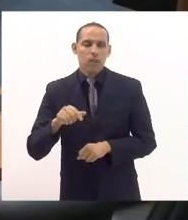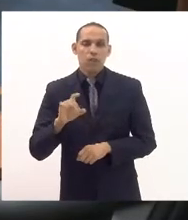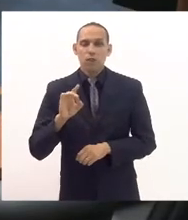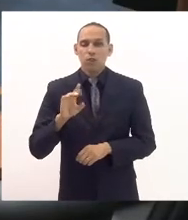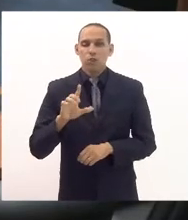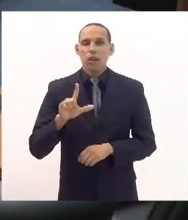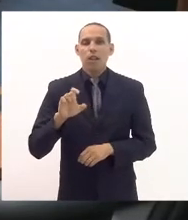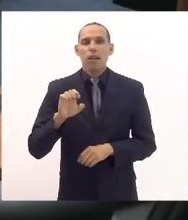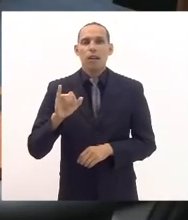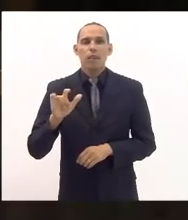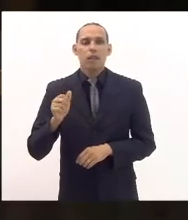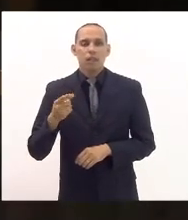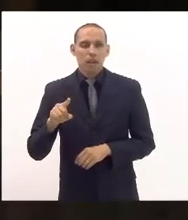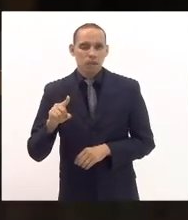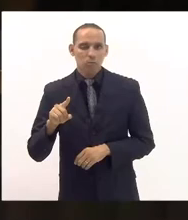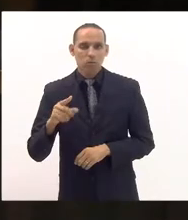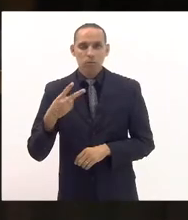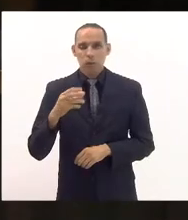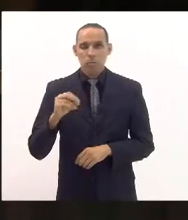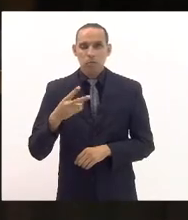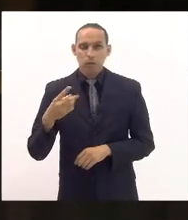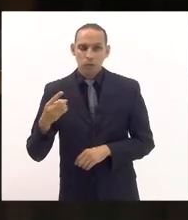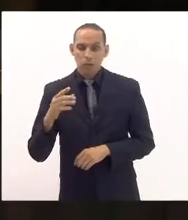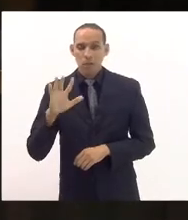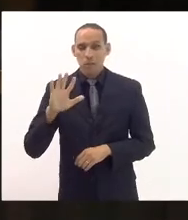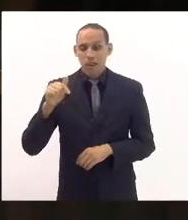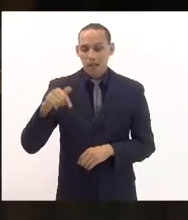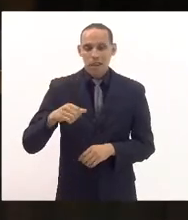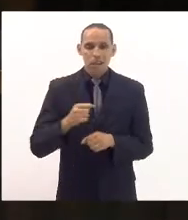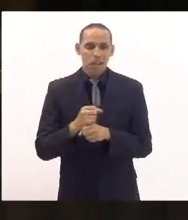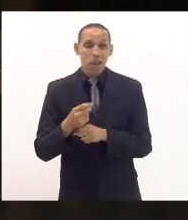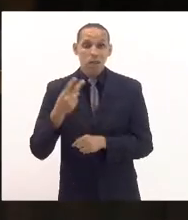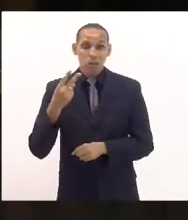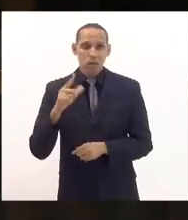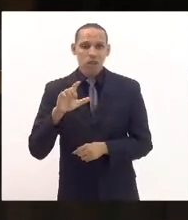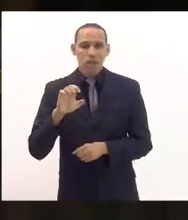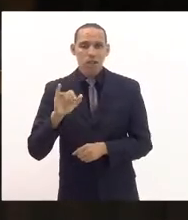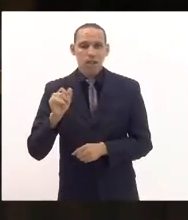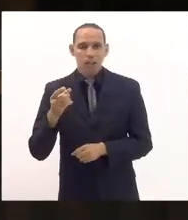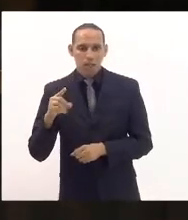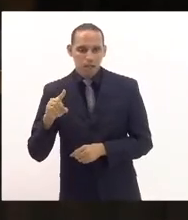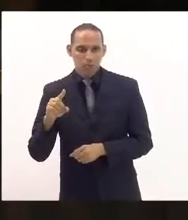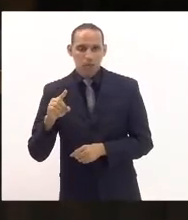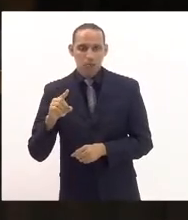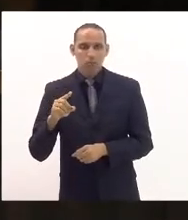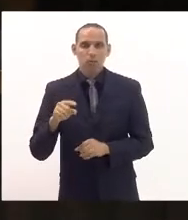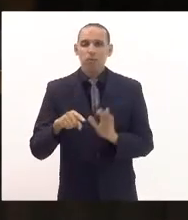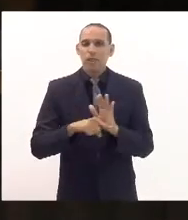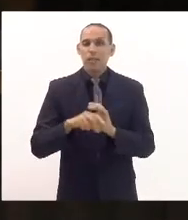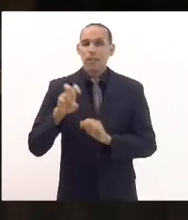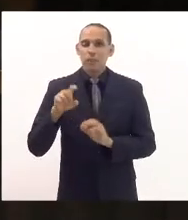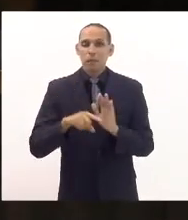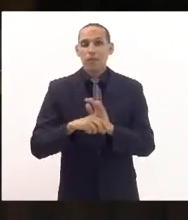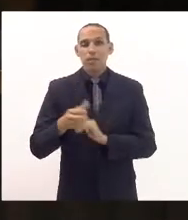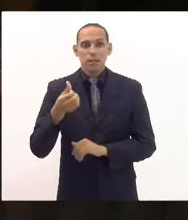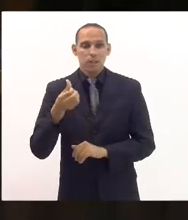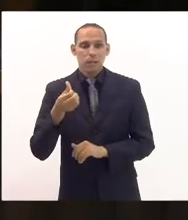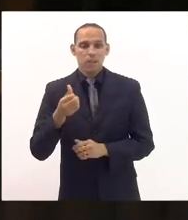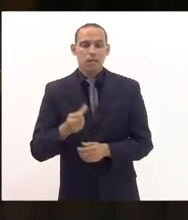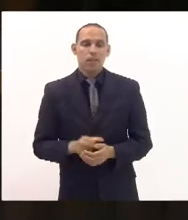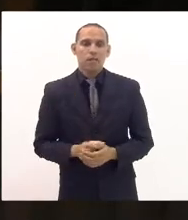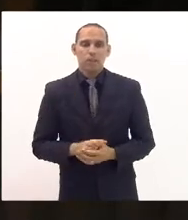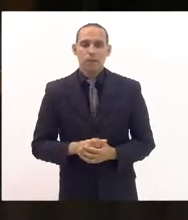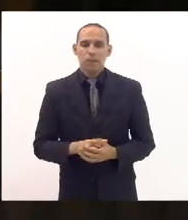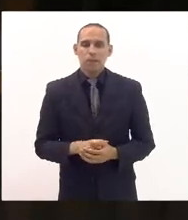o leilão de 2021 como vamos ter dois leilões esse ano a - 5 - 6 em